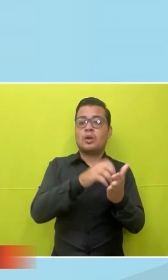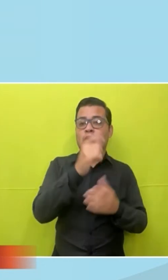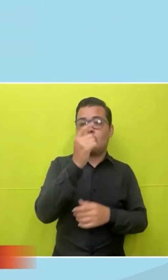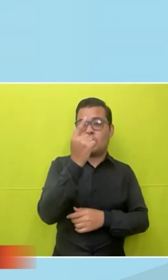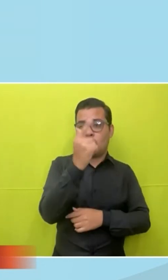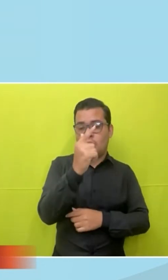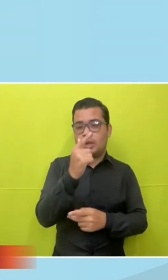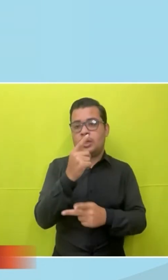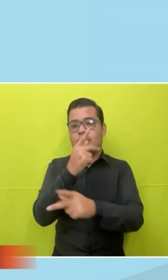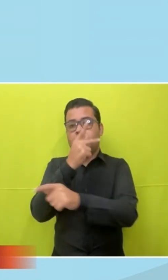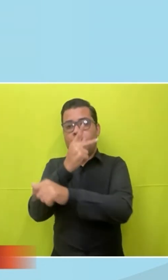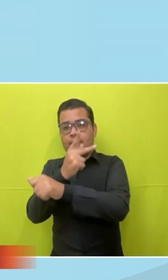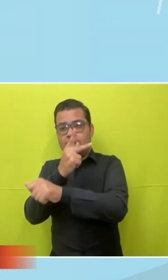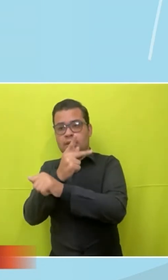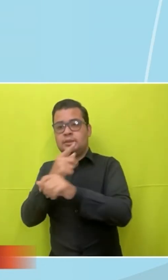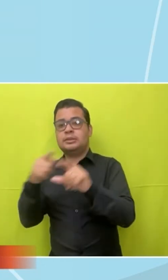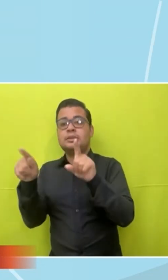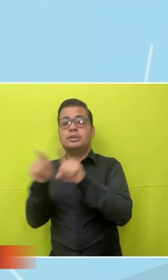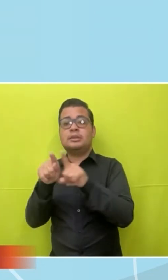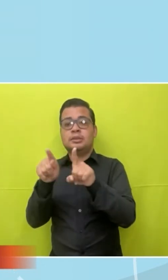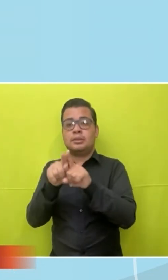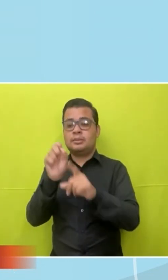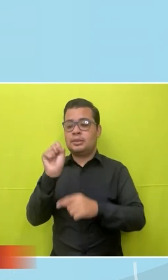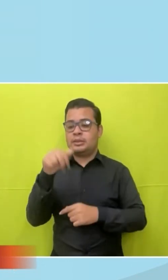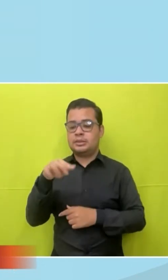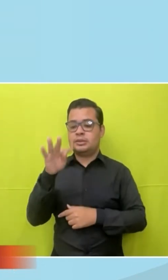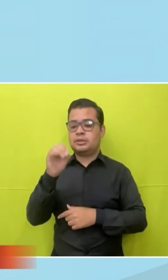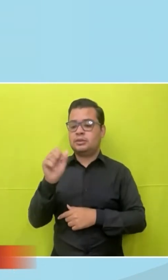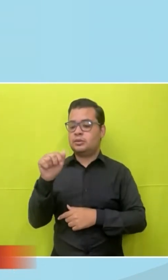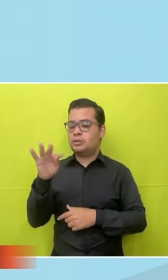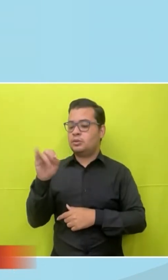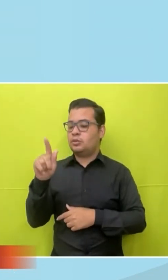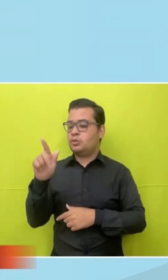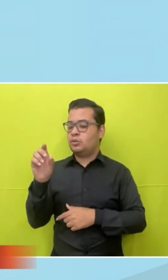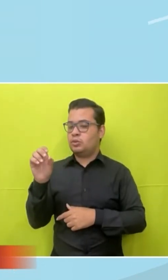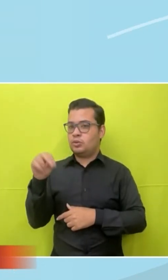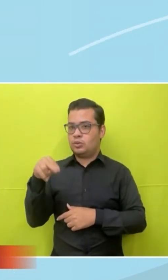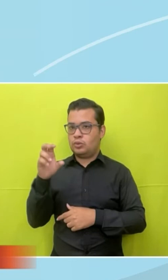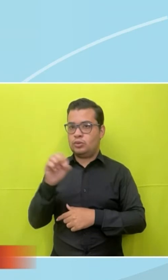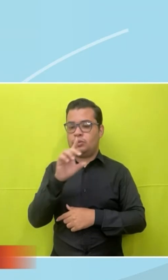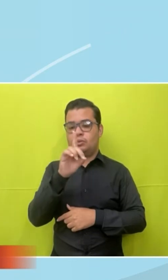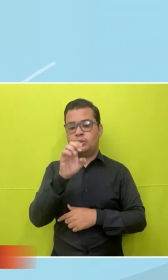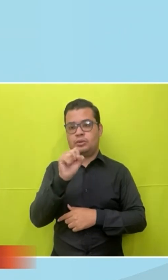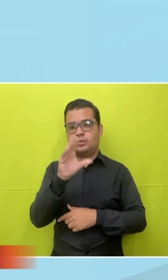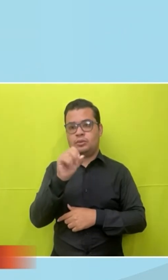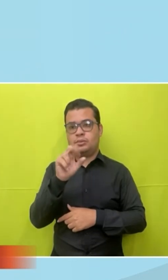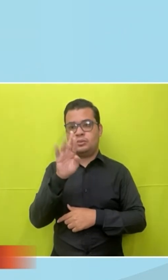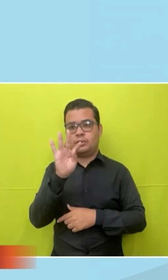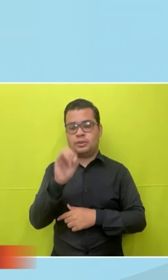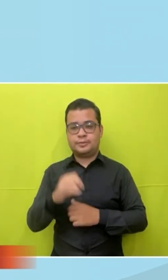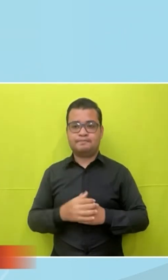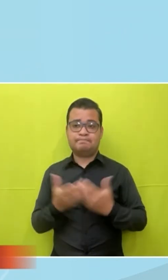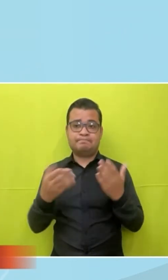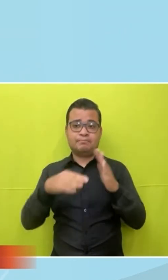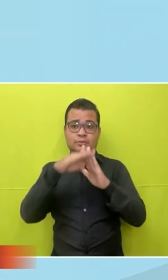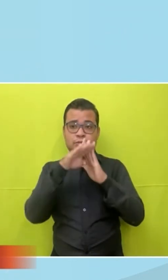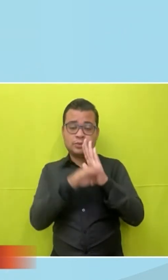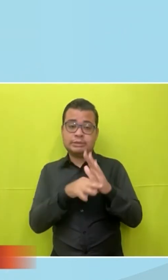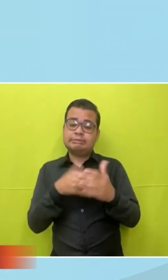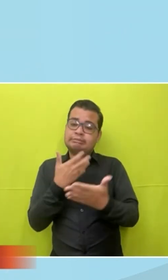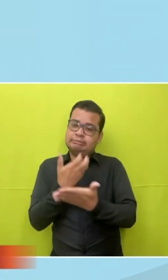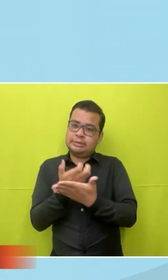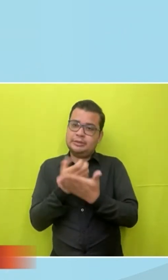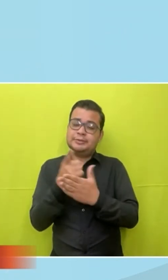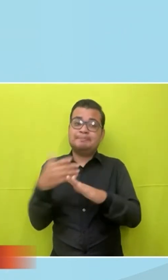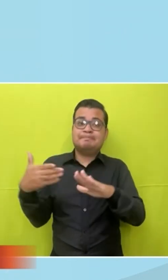Santo Antônio do Descoberto. O nosso programa, por enquanto, está sendo gravado e você, infelizmente, não pode participar ao vivo com a